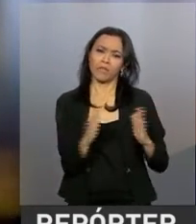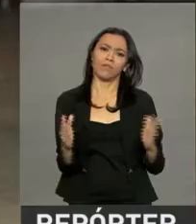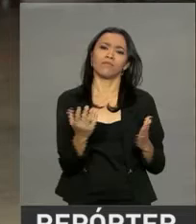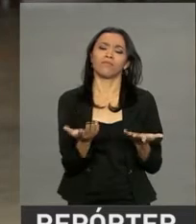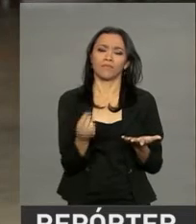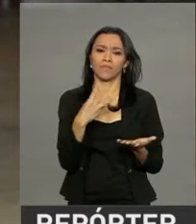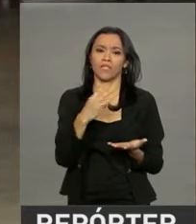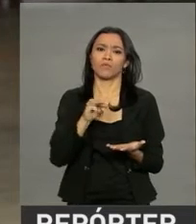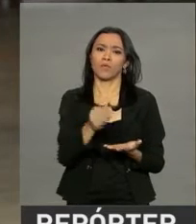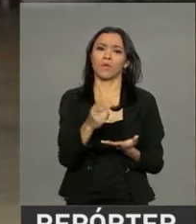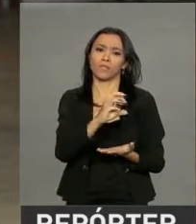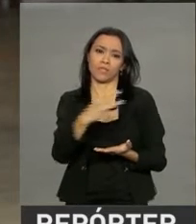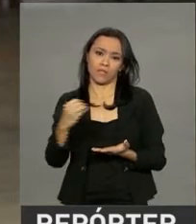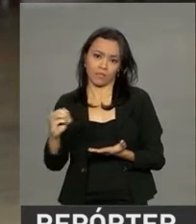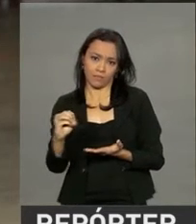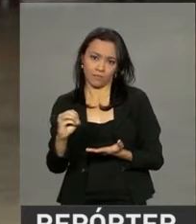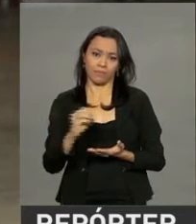300.